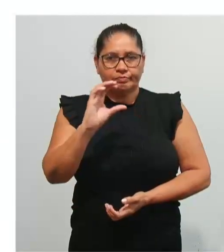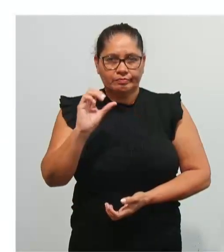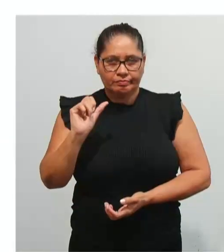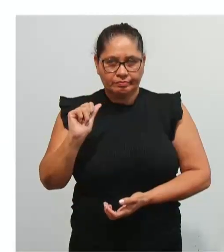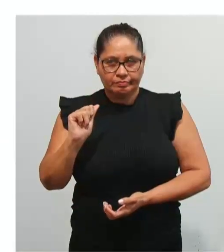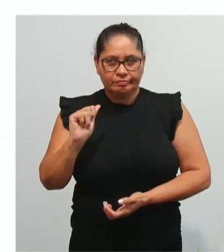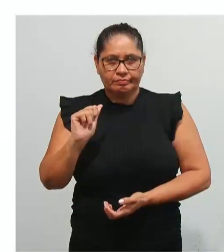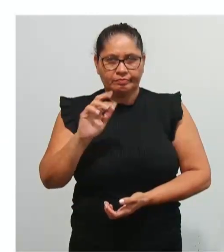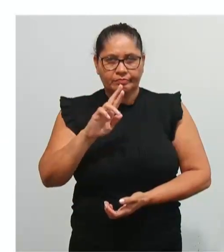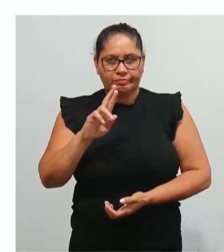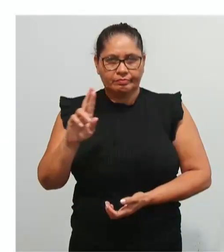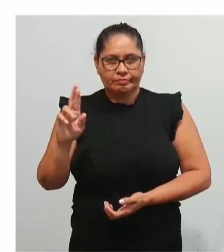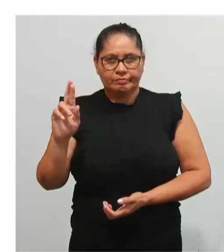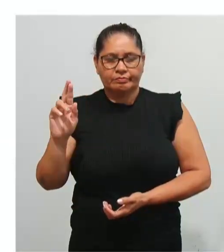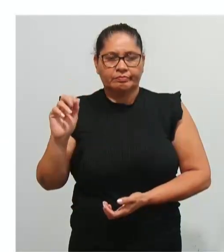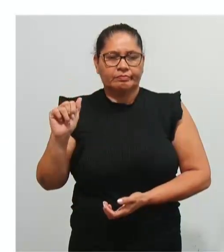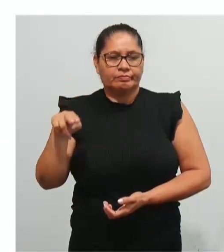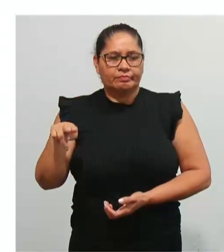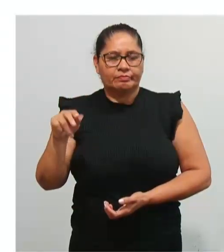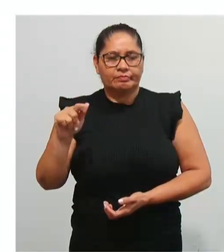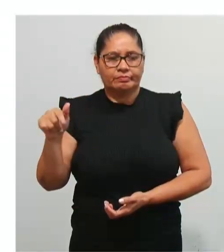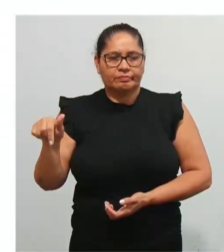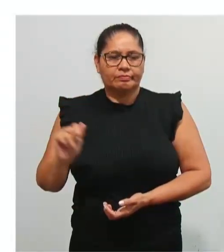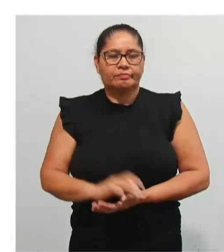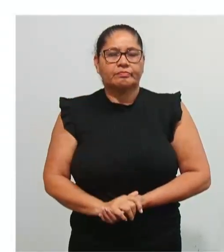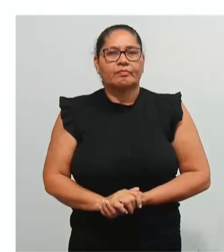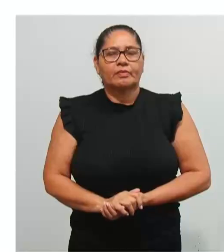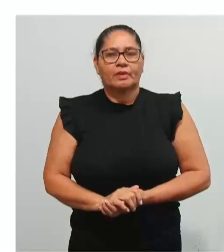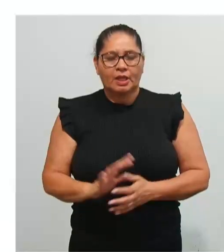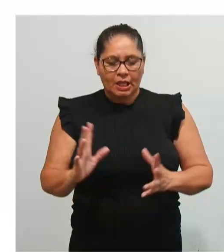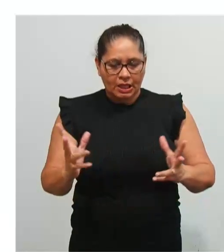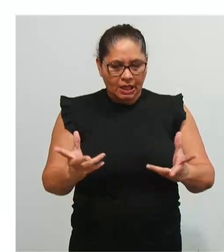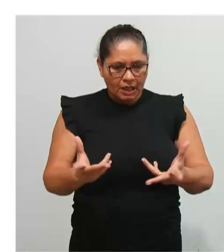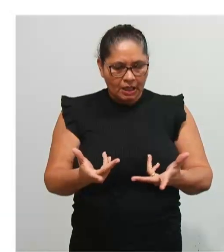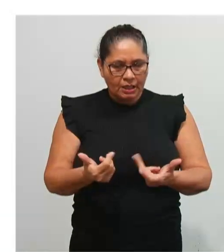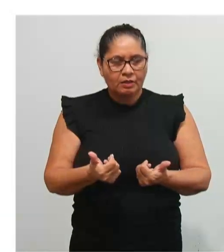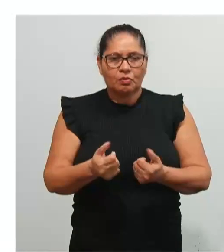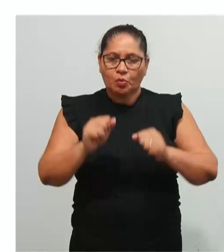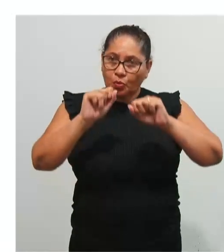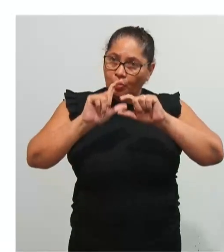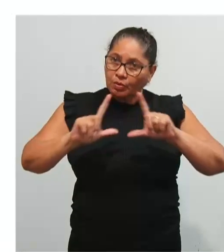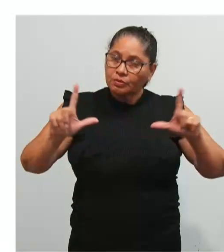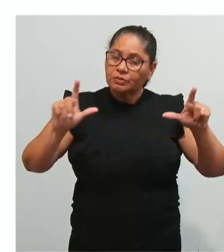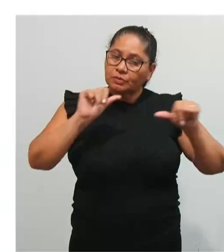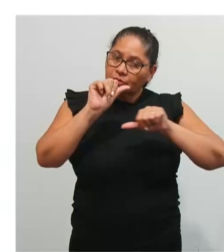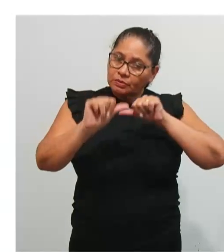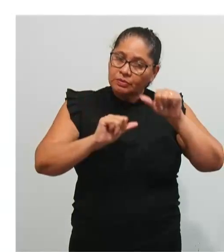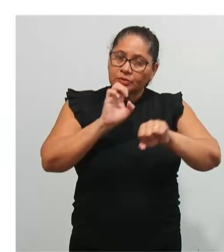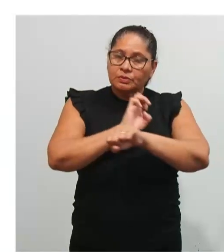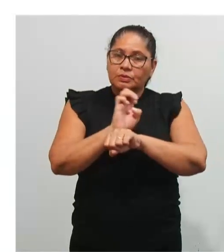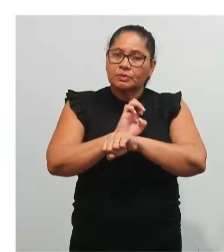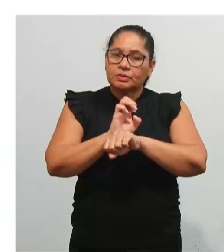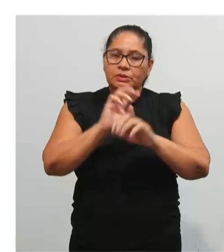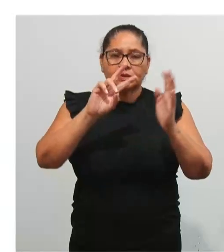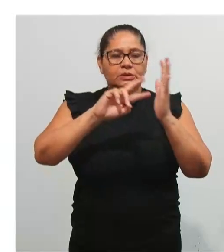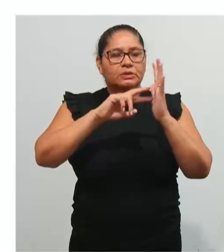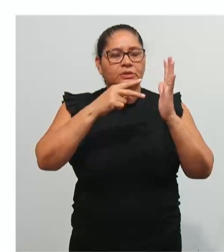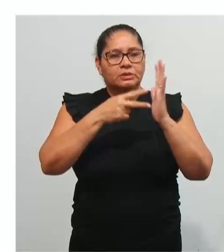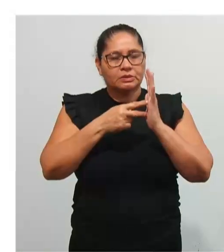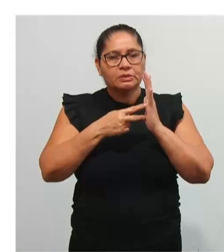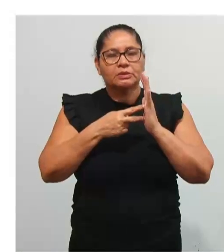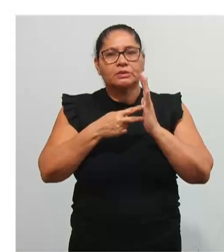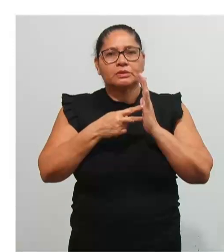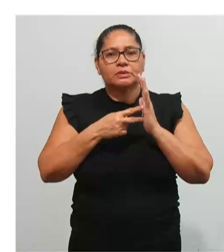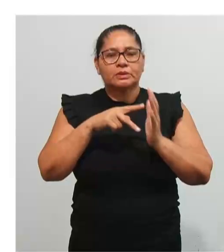anterior, as distorções e ineficiências deixaram claro que reformar o Estado significa transferir para o